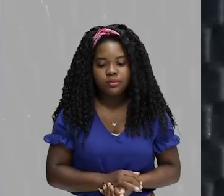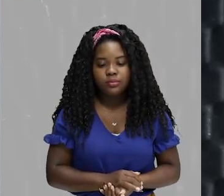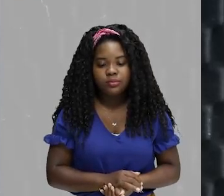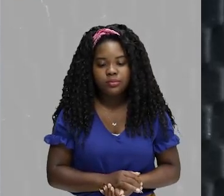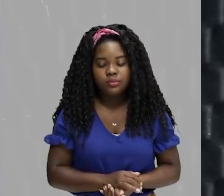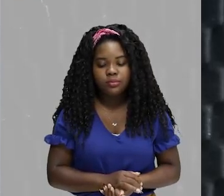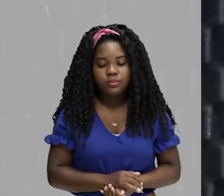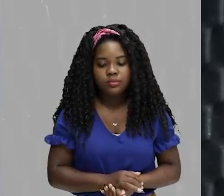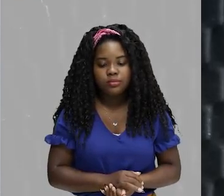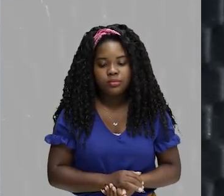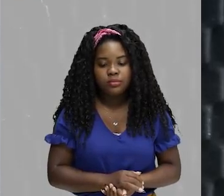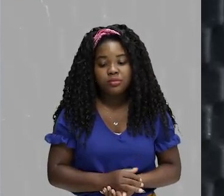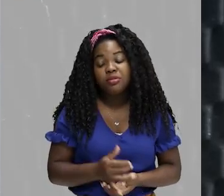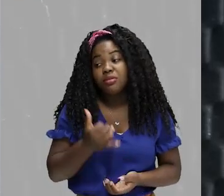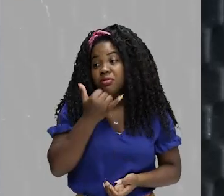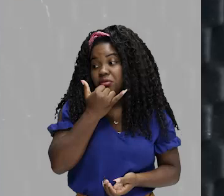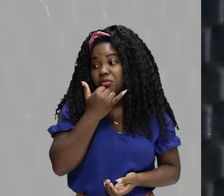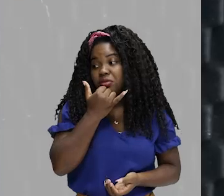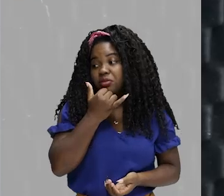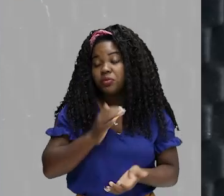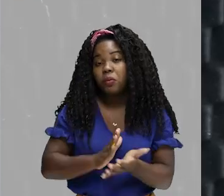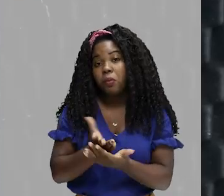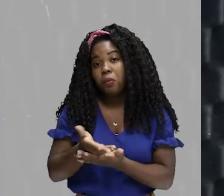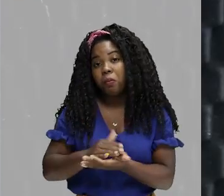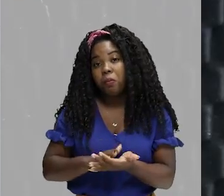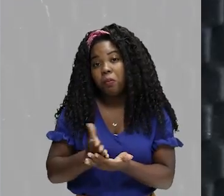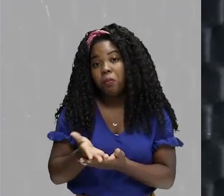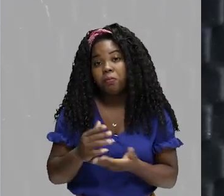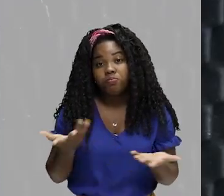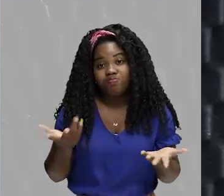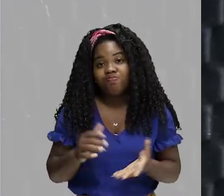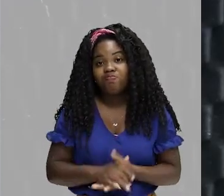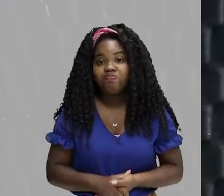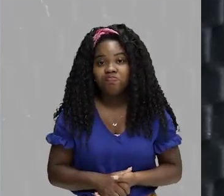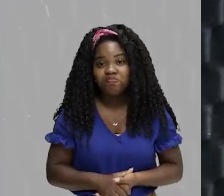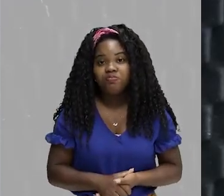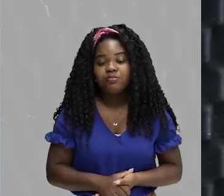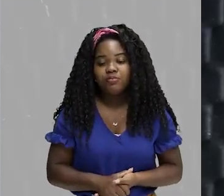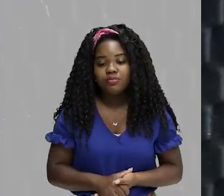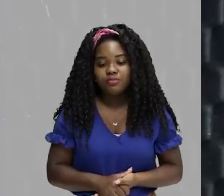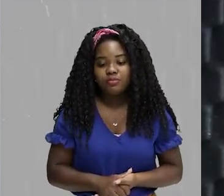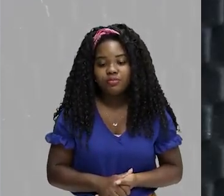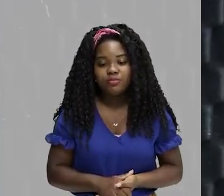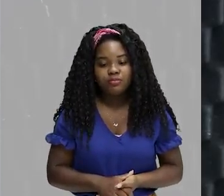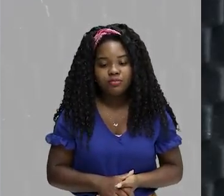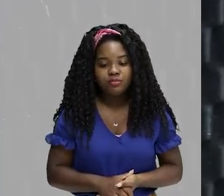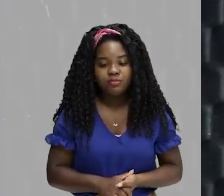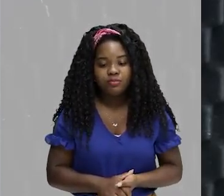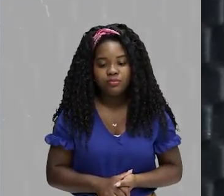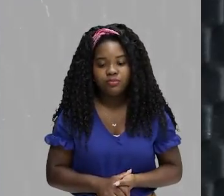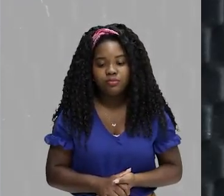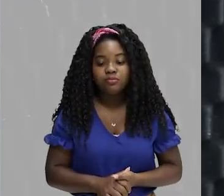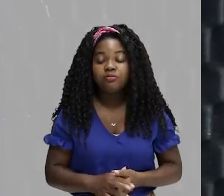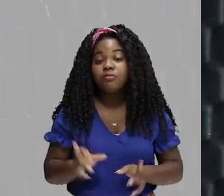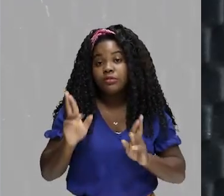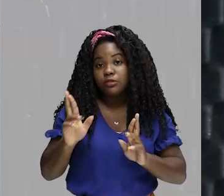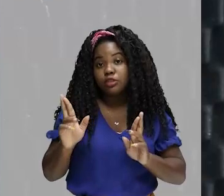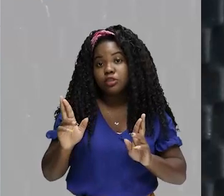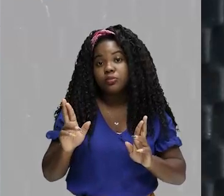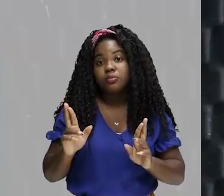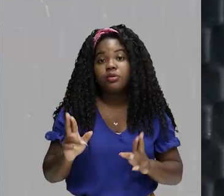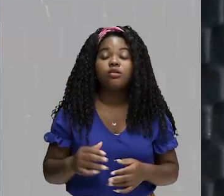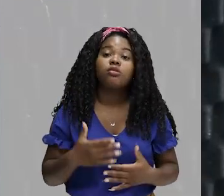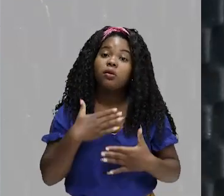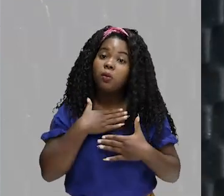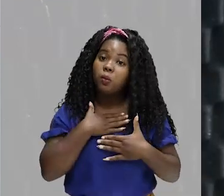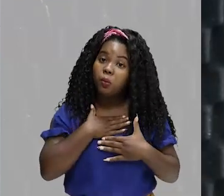las moléstias. Peço desculpas pelo incômodo, que é mais uma maneira de pedir desculpa pelo transtorno causado. Então, eu espero que vocês tenham gravado